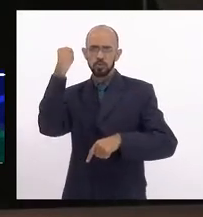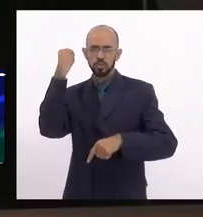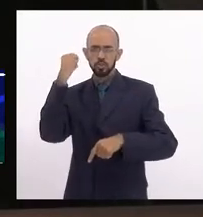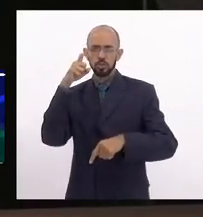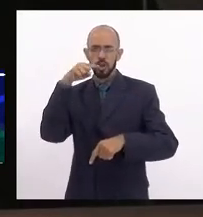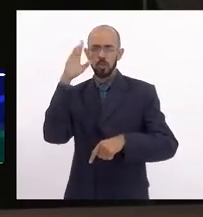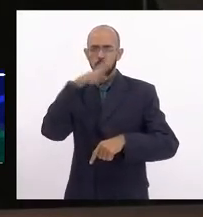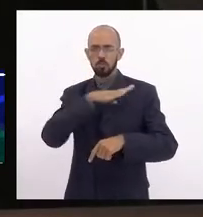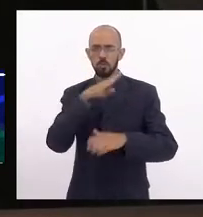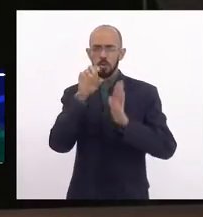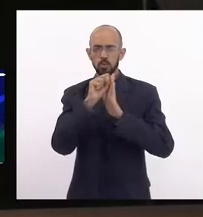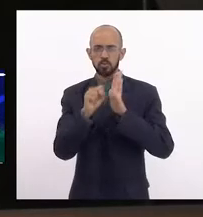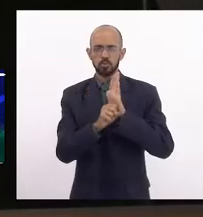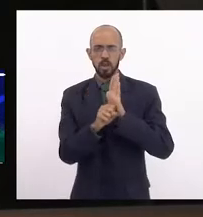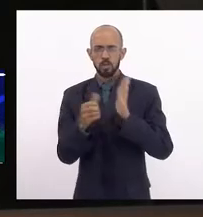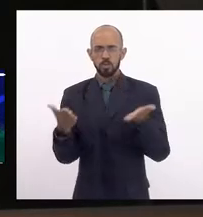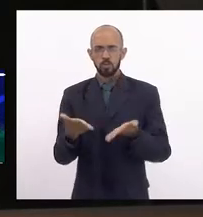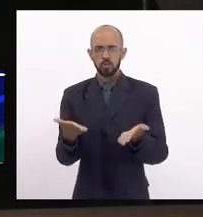século